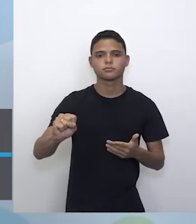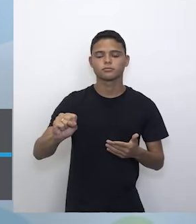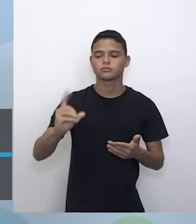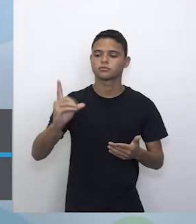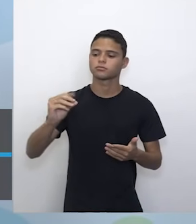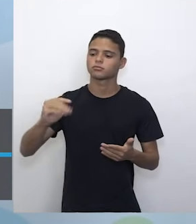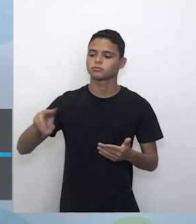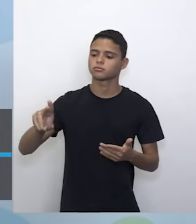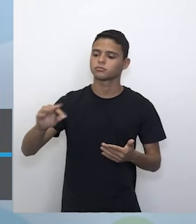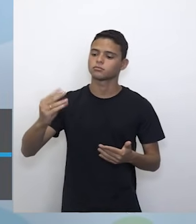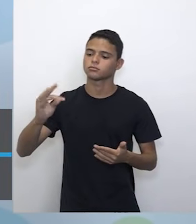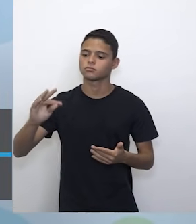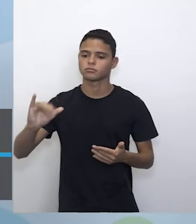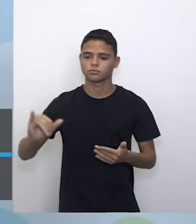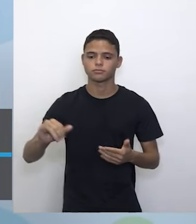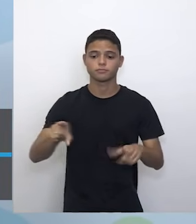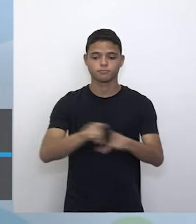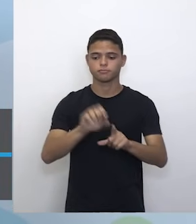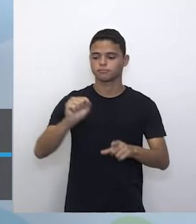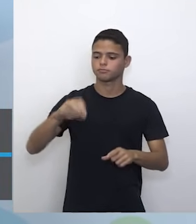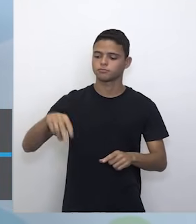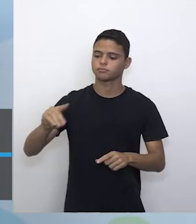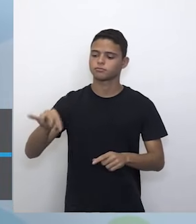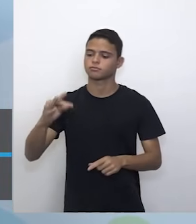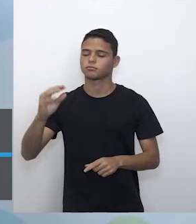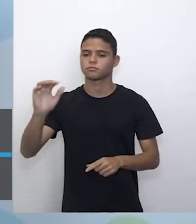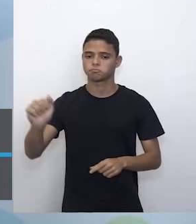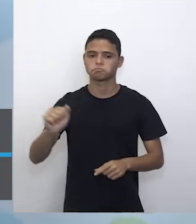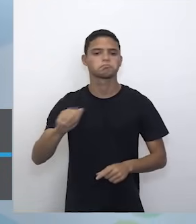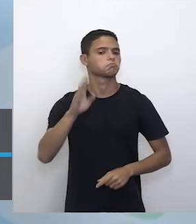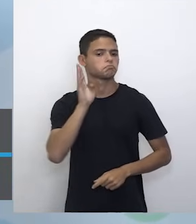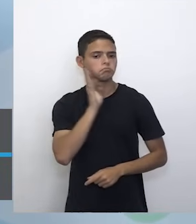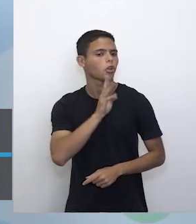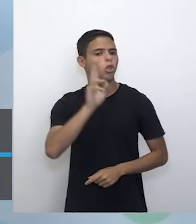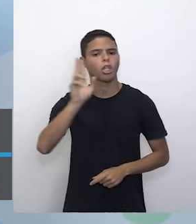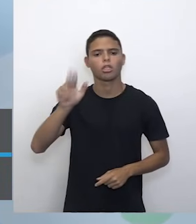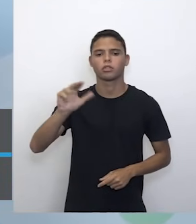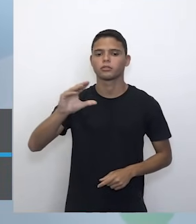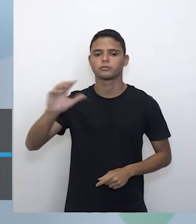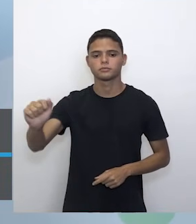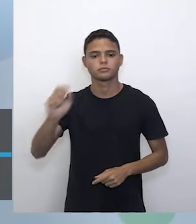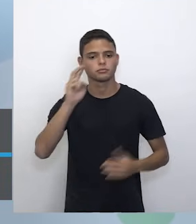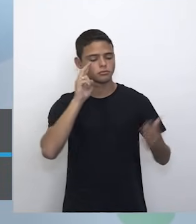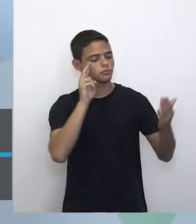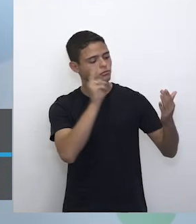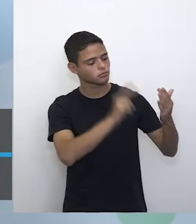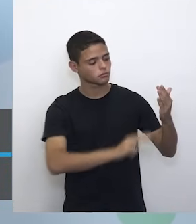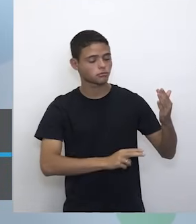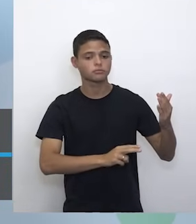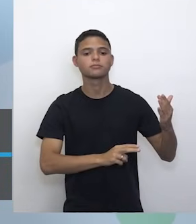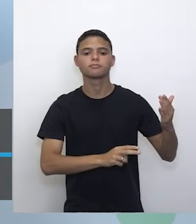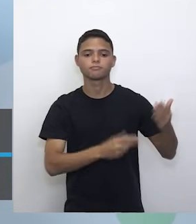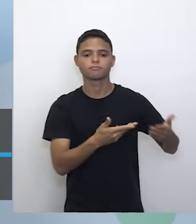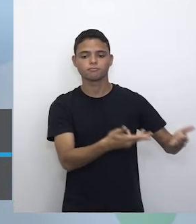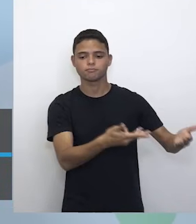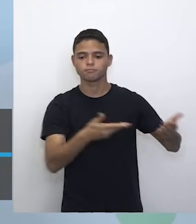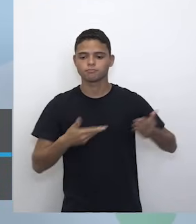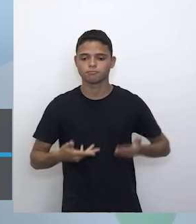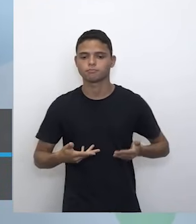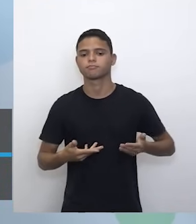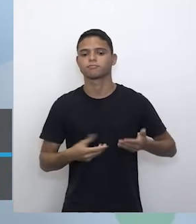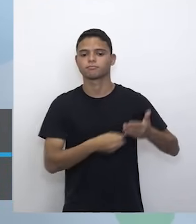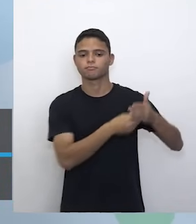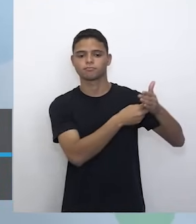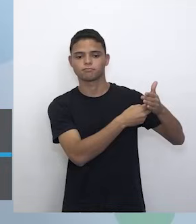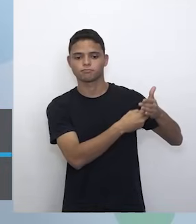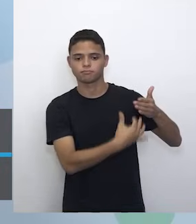Lenarducci, de Santa Albertina. Olha. Nunca tinha lido essa participação aqui. Que legal. Sejam bem-vindos aí ao